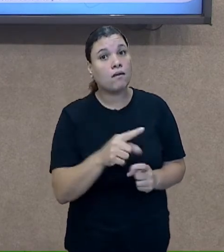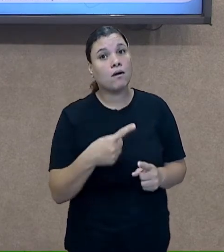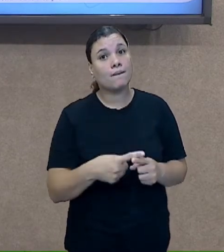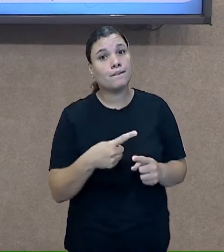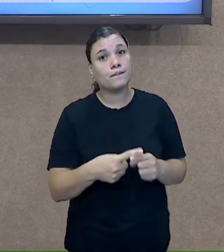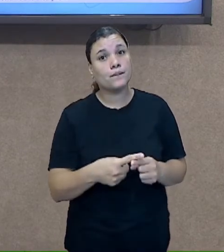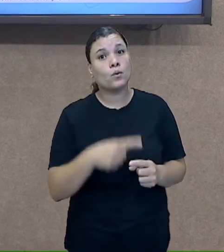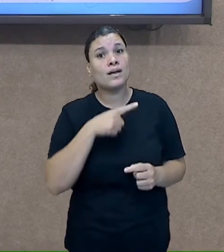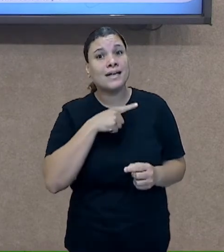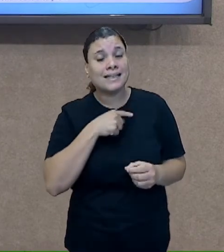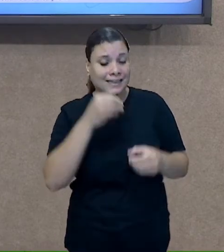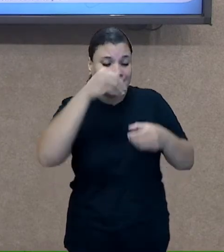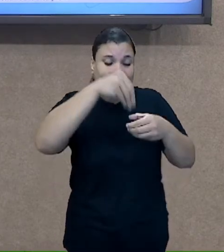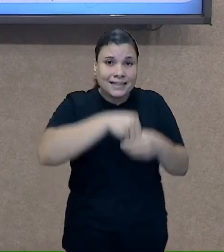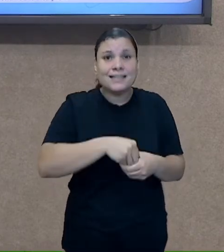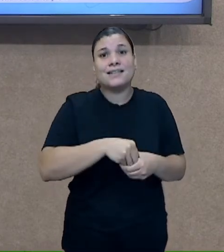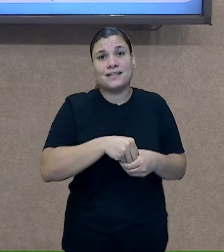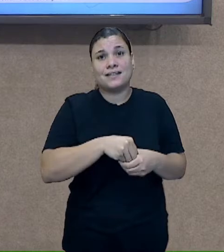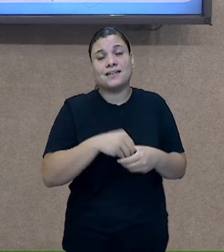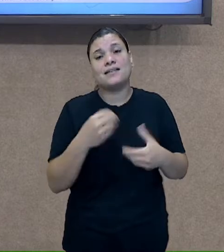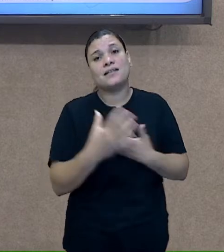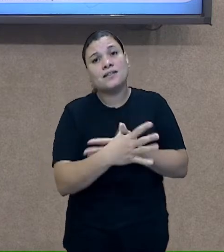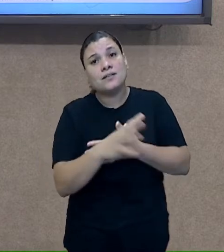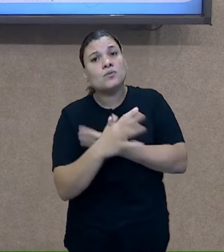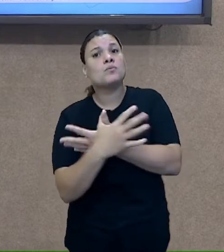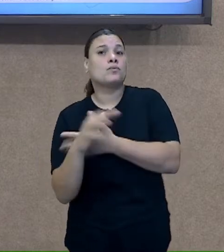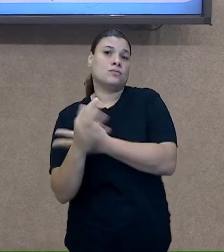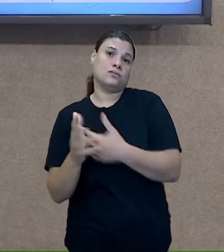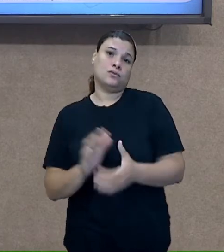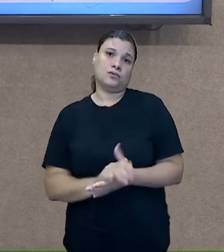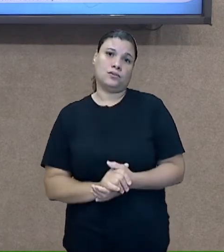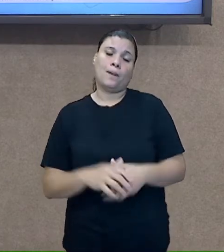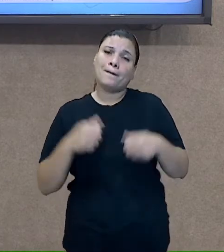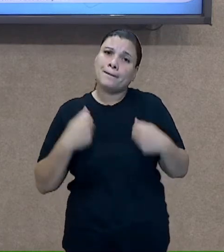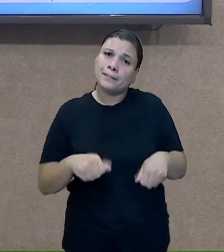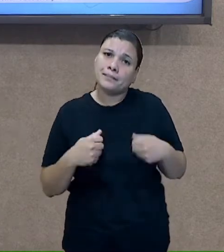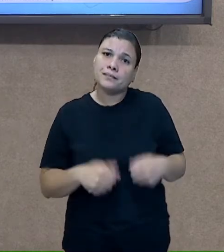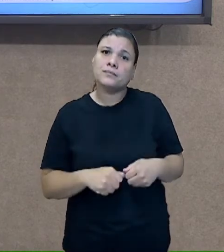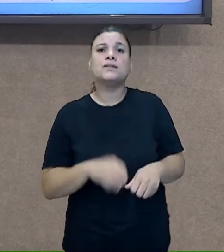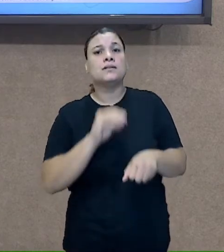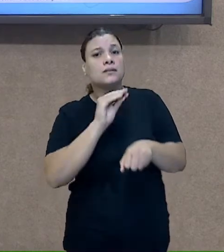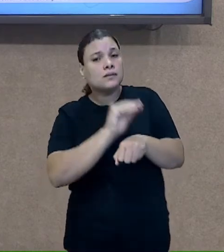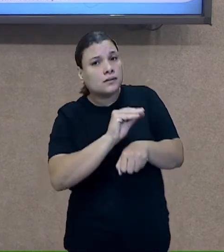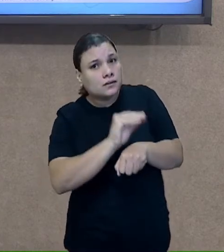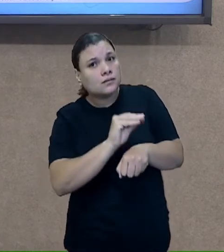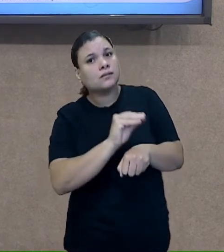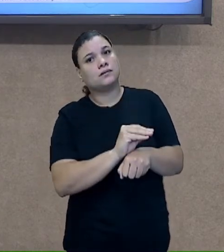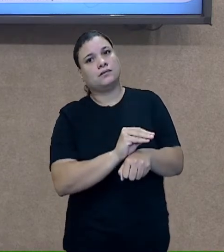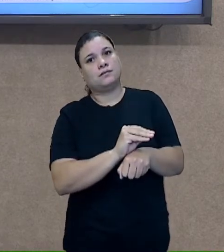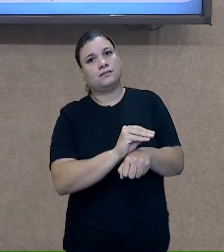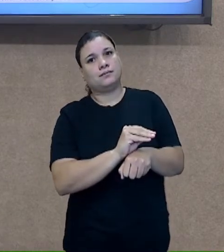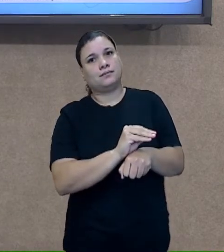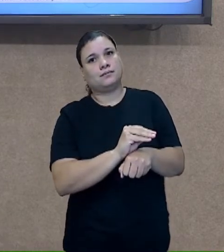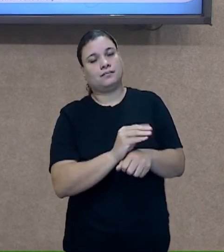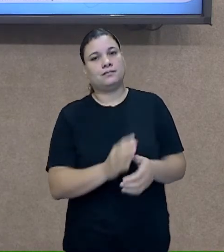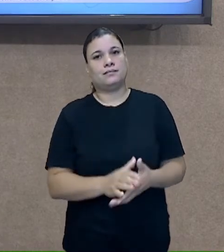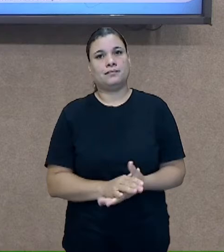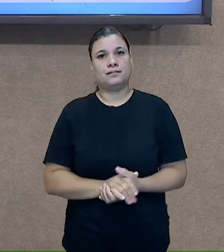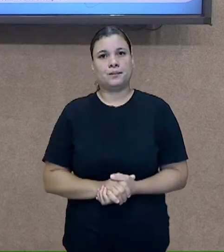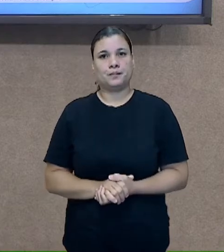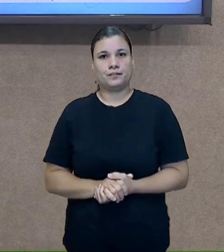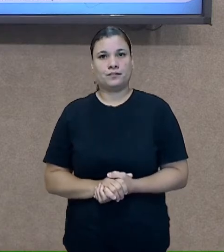animal, a esse ser vivo que está ali. A gente tem que buscar proteger e não destruir, né?